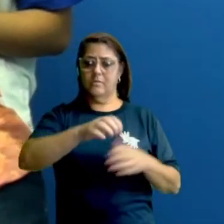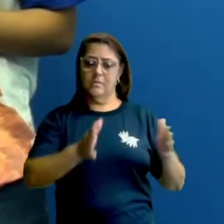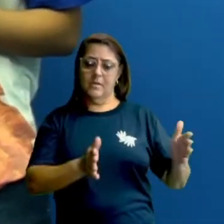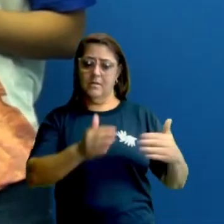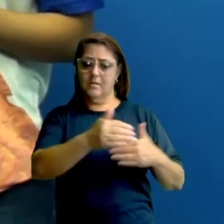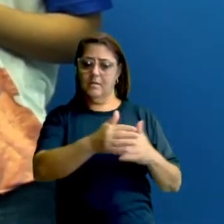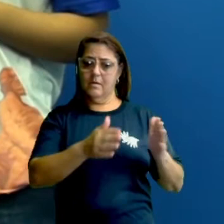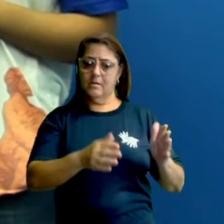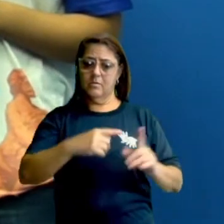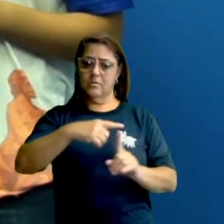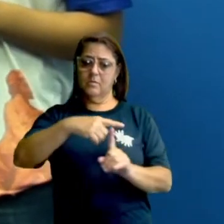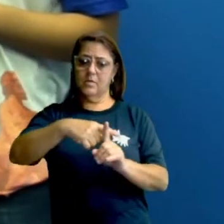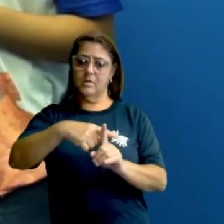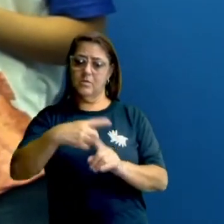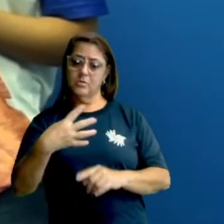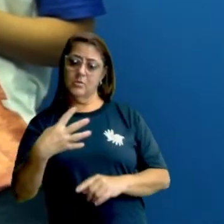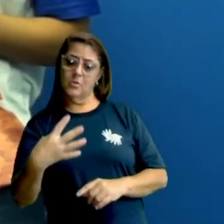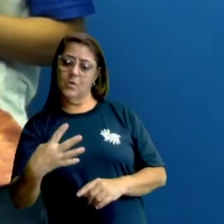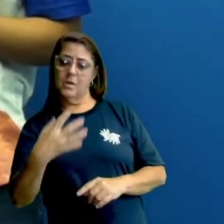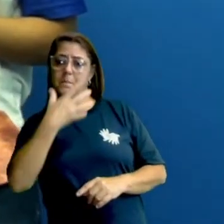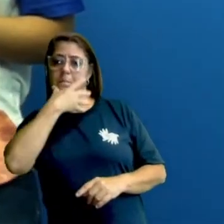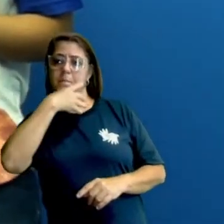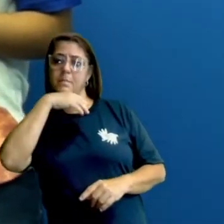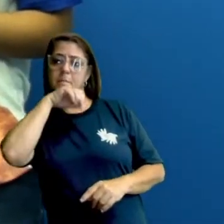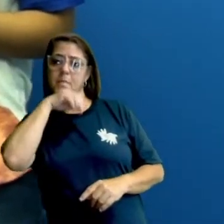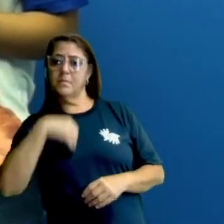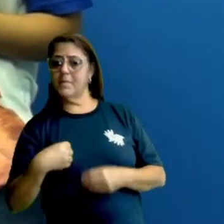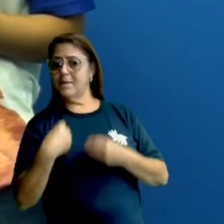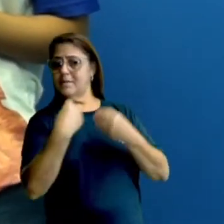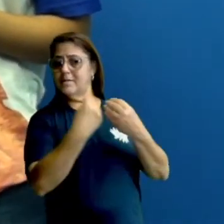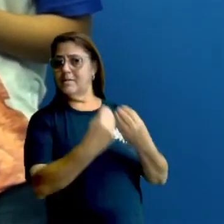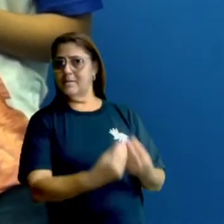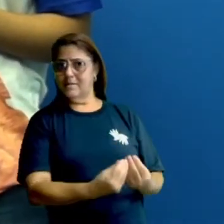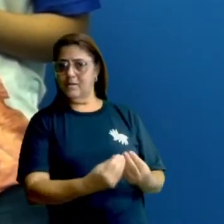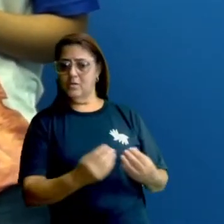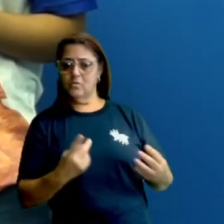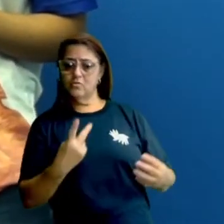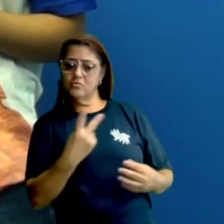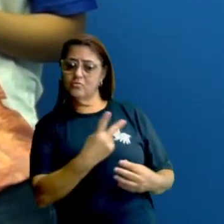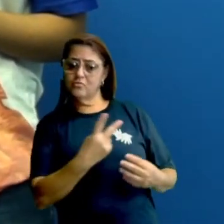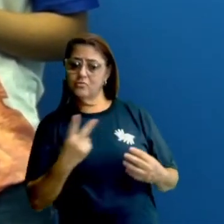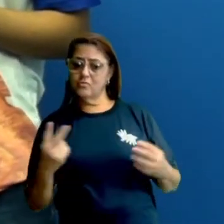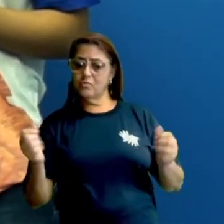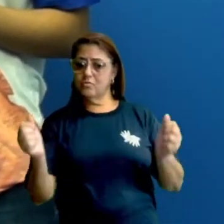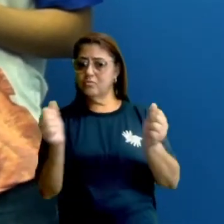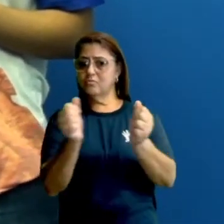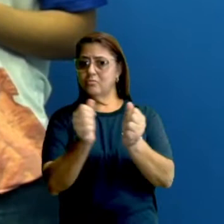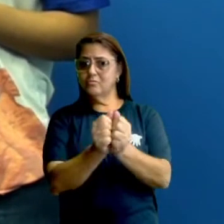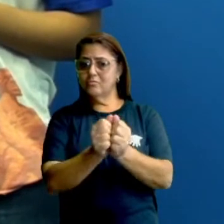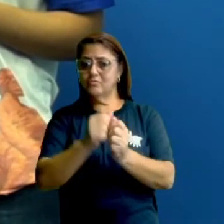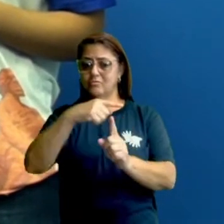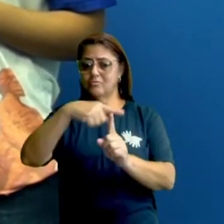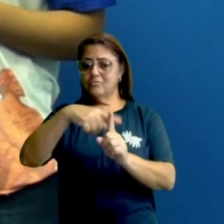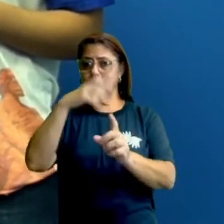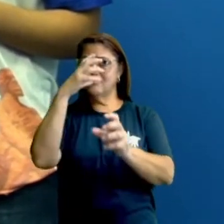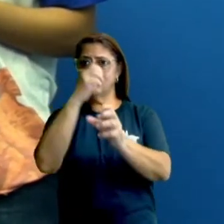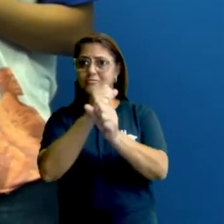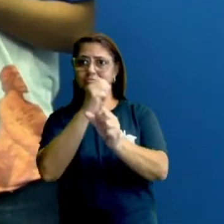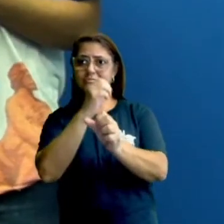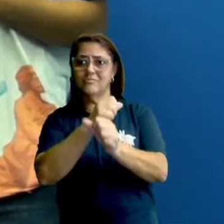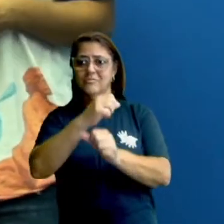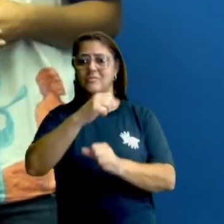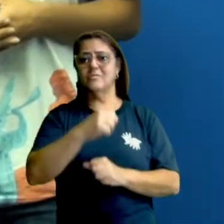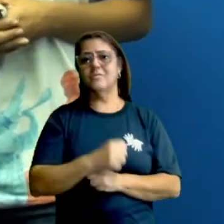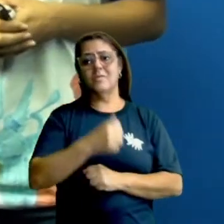caixa mais a quantidade que ela ganhou do seu pai. E aí, isso tudo